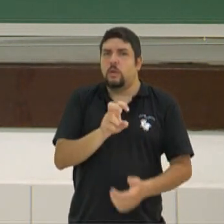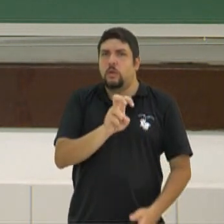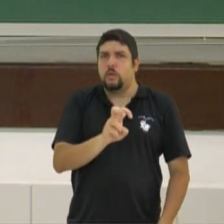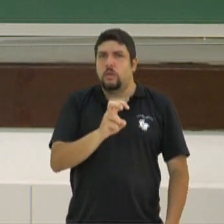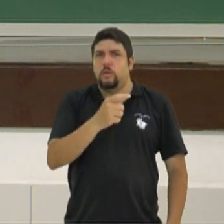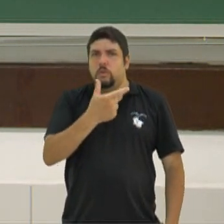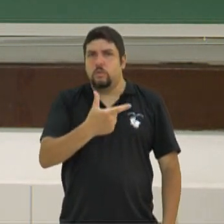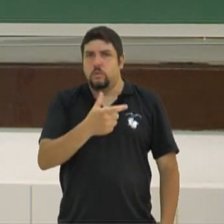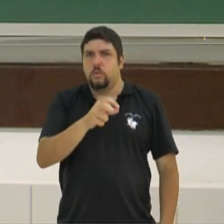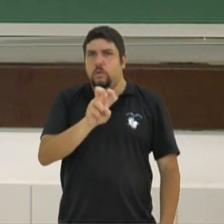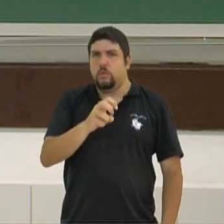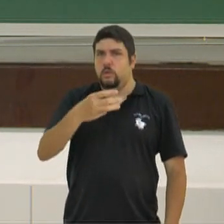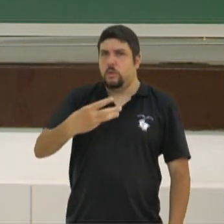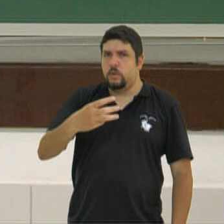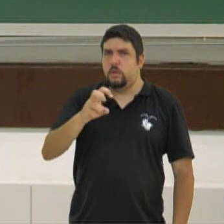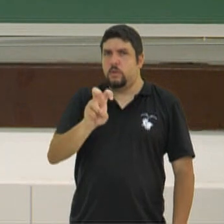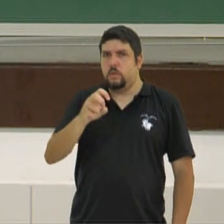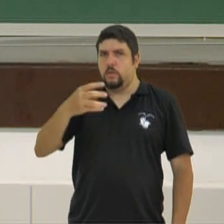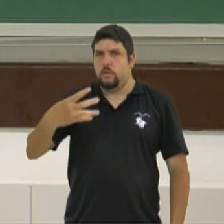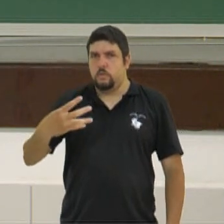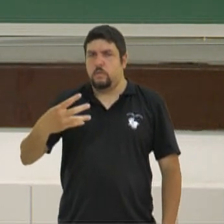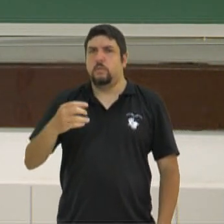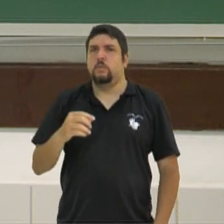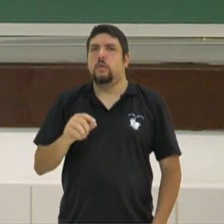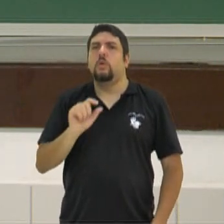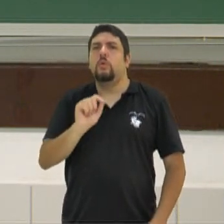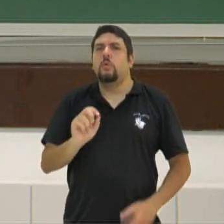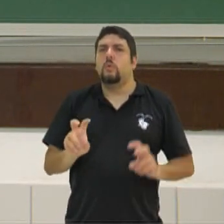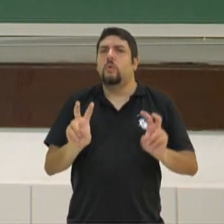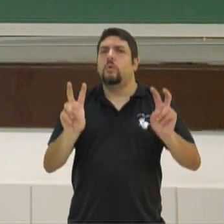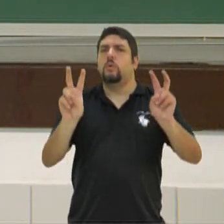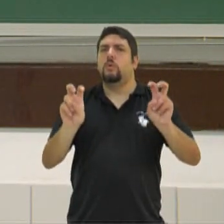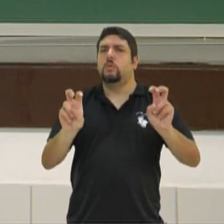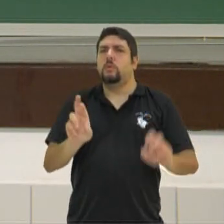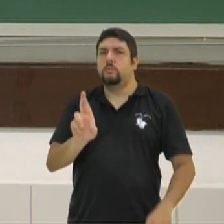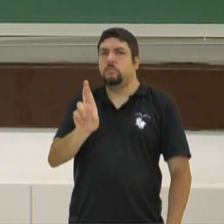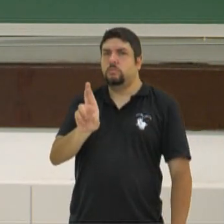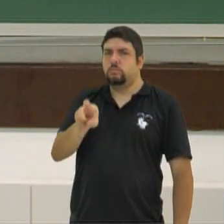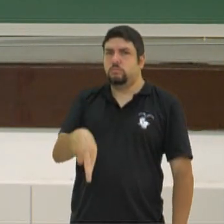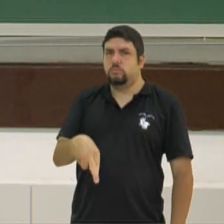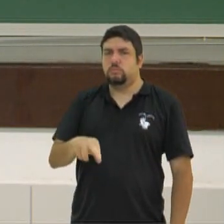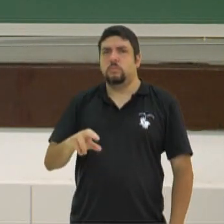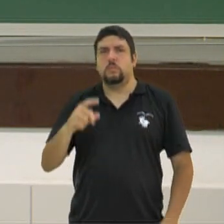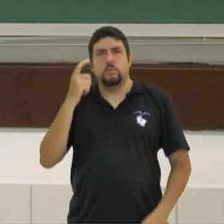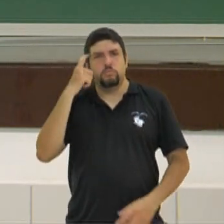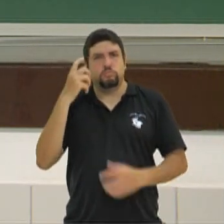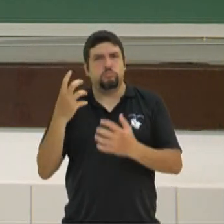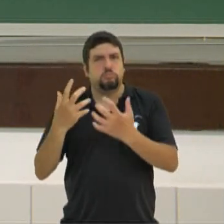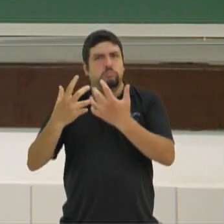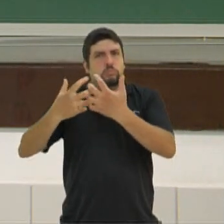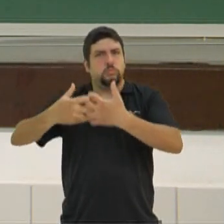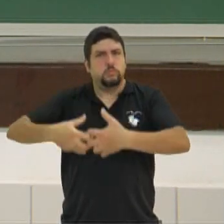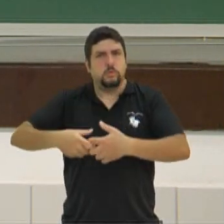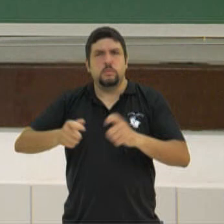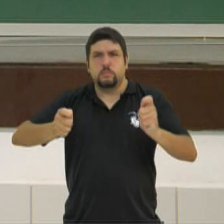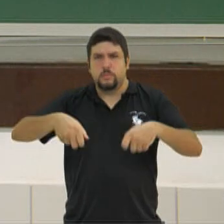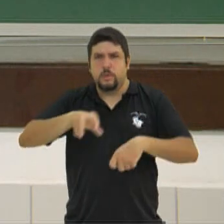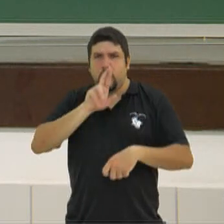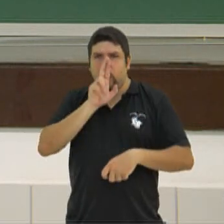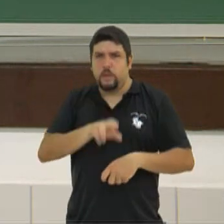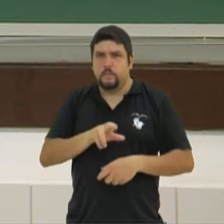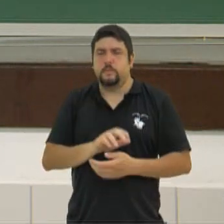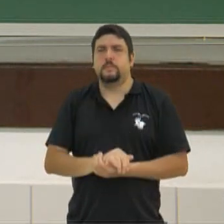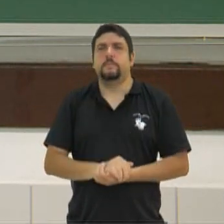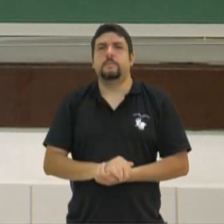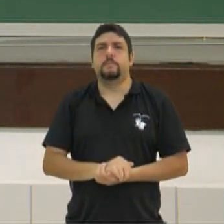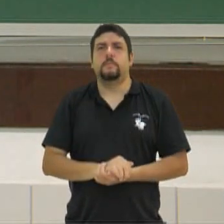53, 54 sobre o racionalismo, né? Que eu tenho certeza que vocês vão conseguir responder. Aqui